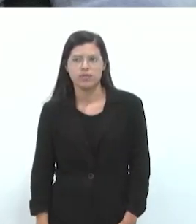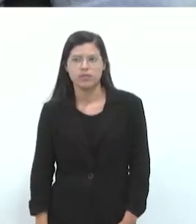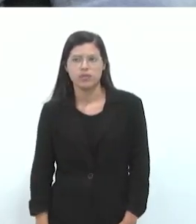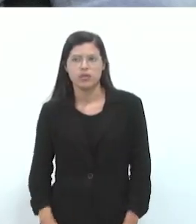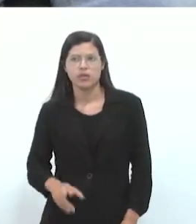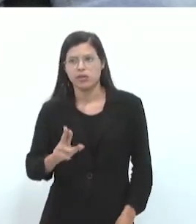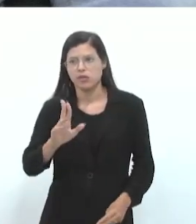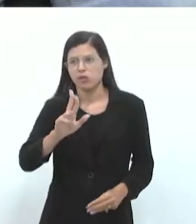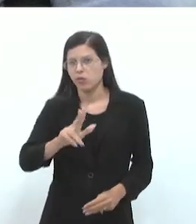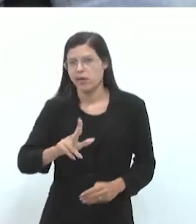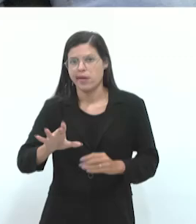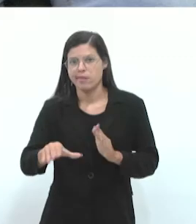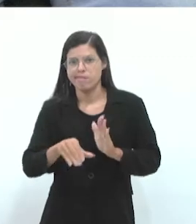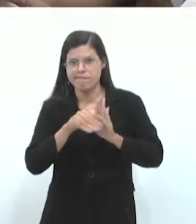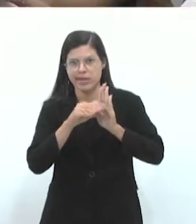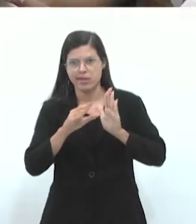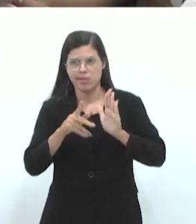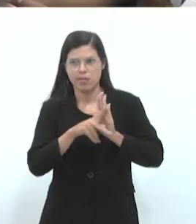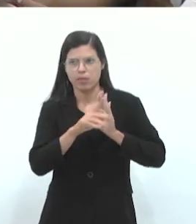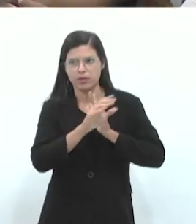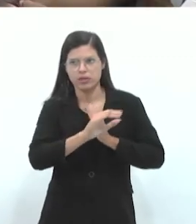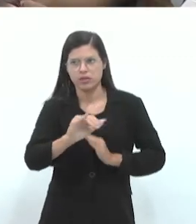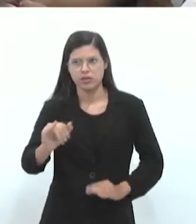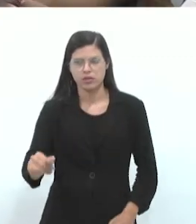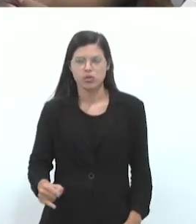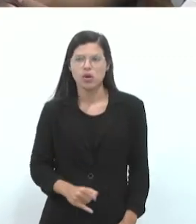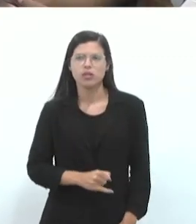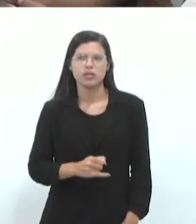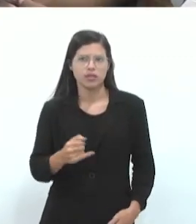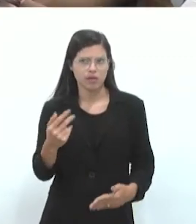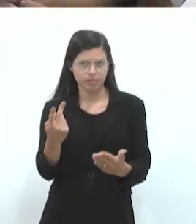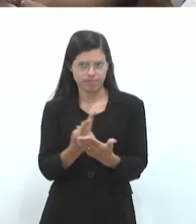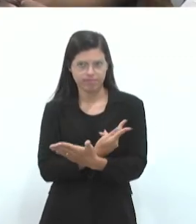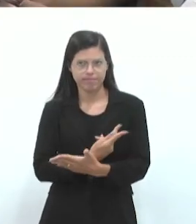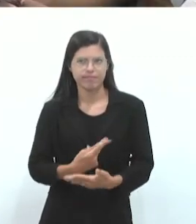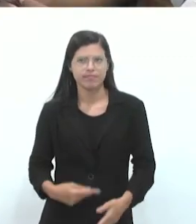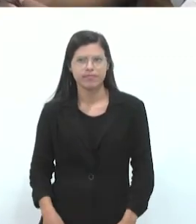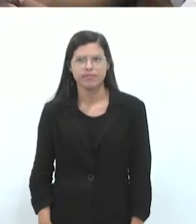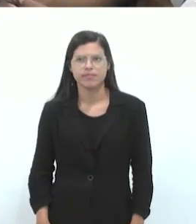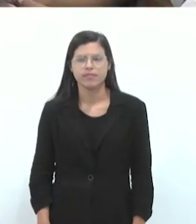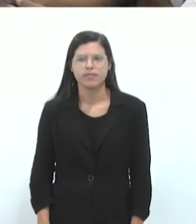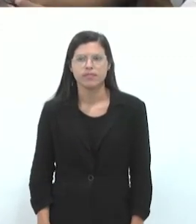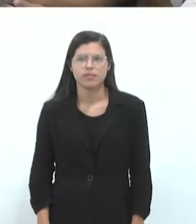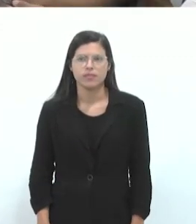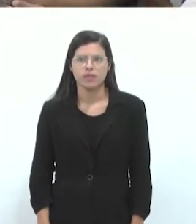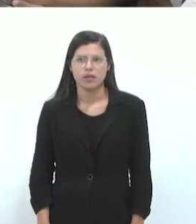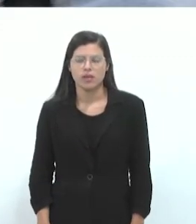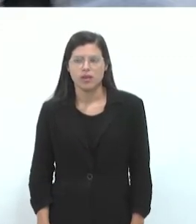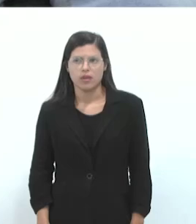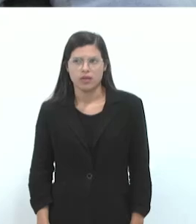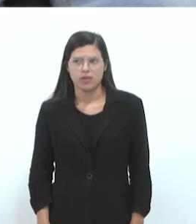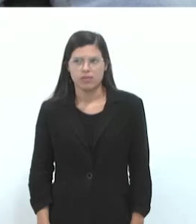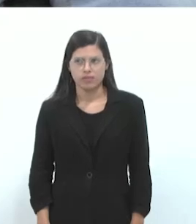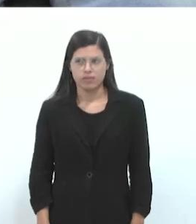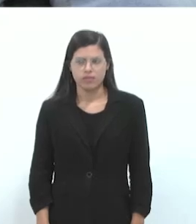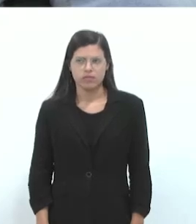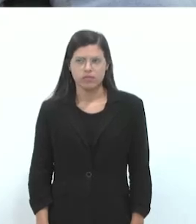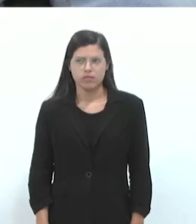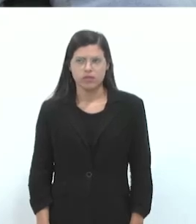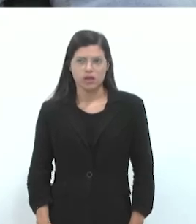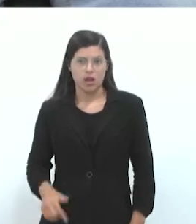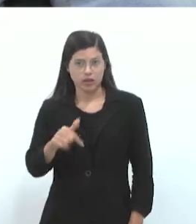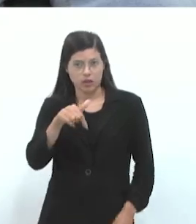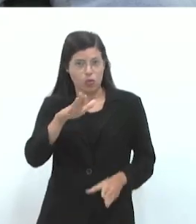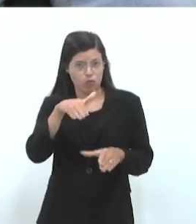da CCJ. É muito frequente isso. Isso é muito frequente. E, muitas vezes, comigo, aqui eu voto na